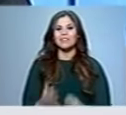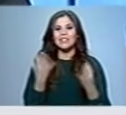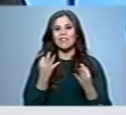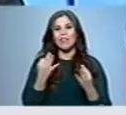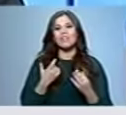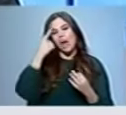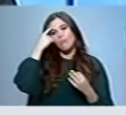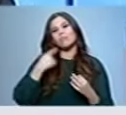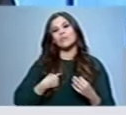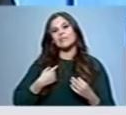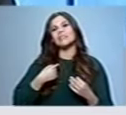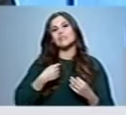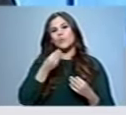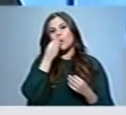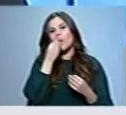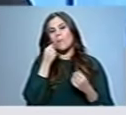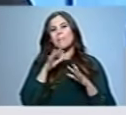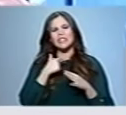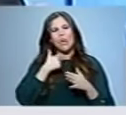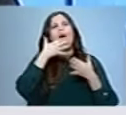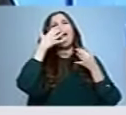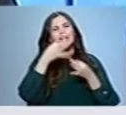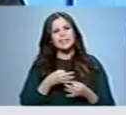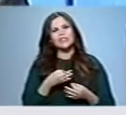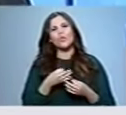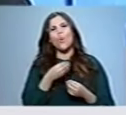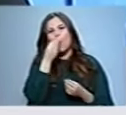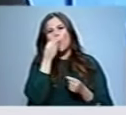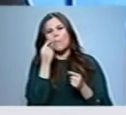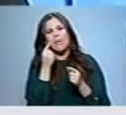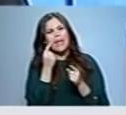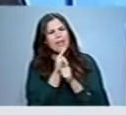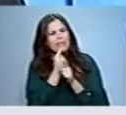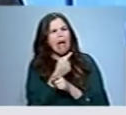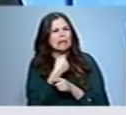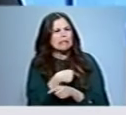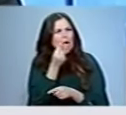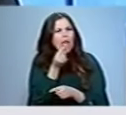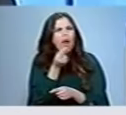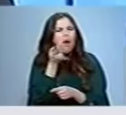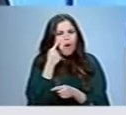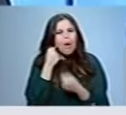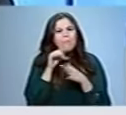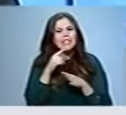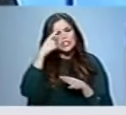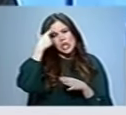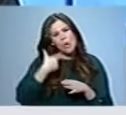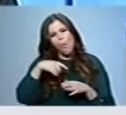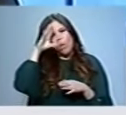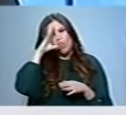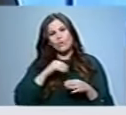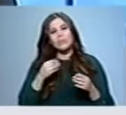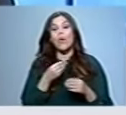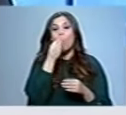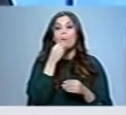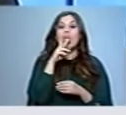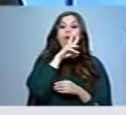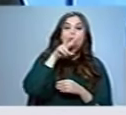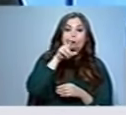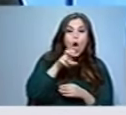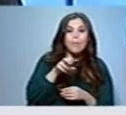estava a comer, mas acredito que devo ter comido coisas muito mais estranhas não sabendo o que é que estava a comer. Sabendo o que é que estava a comer, pá, comi cobra, comi